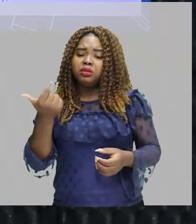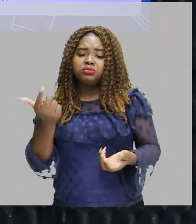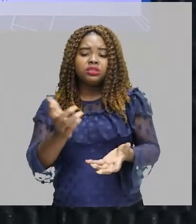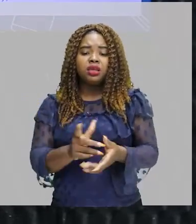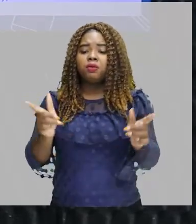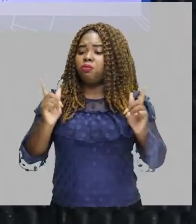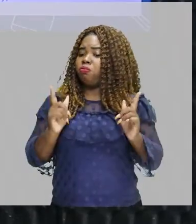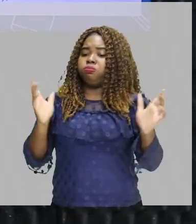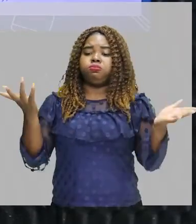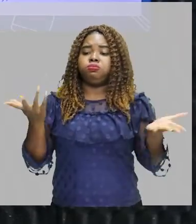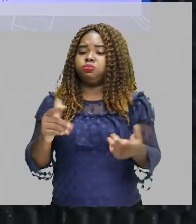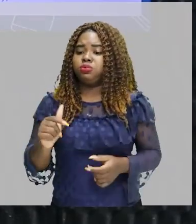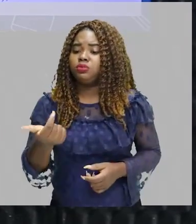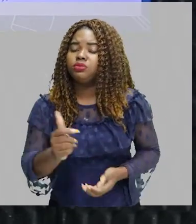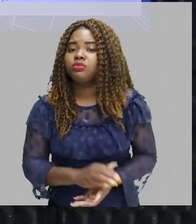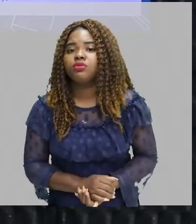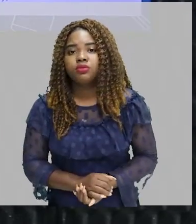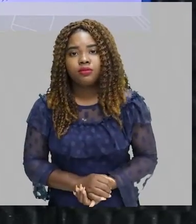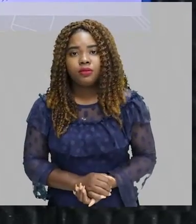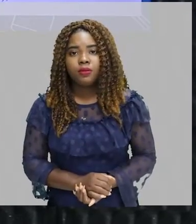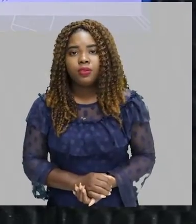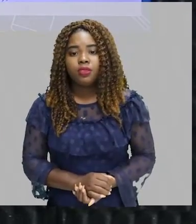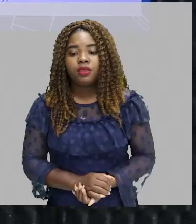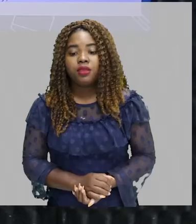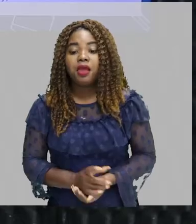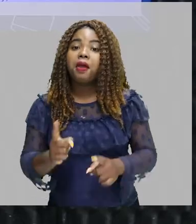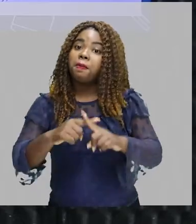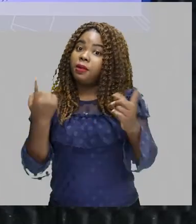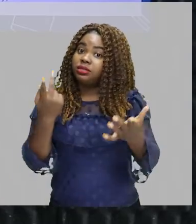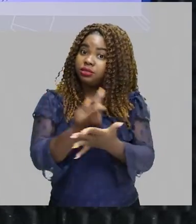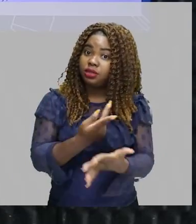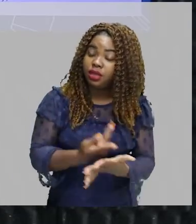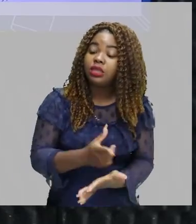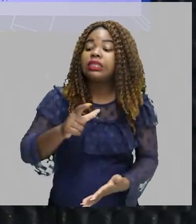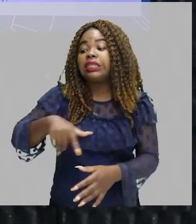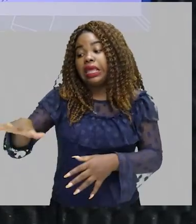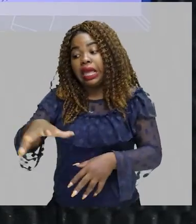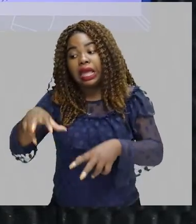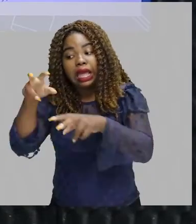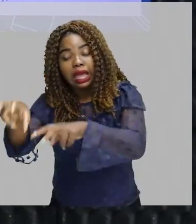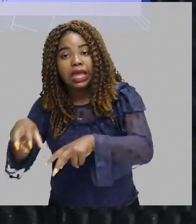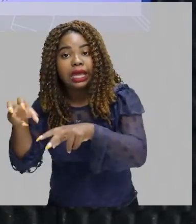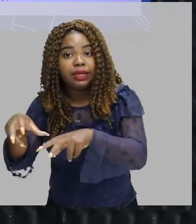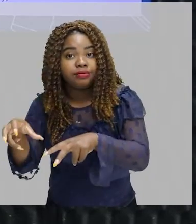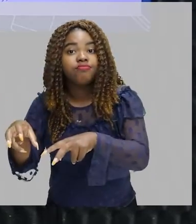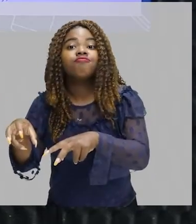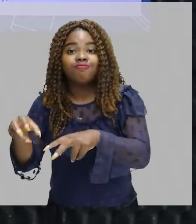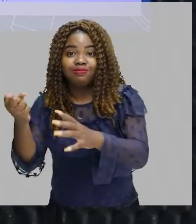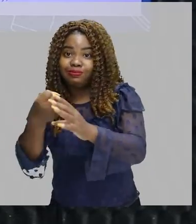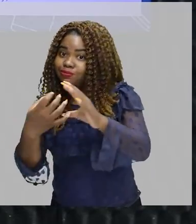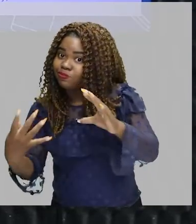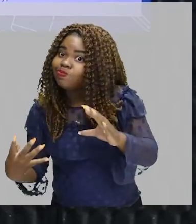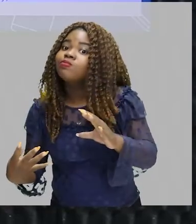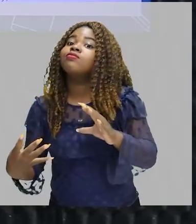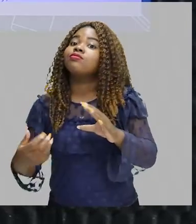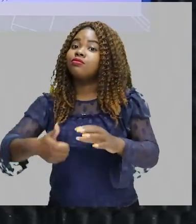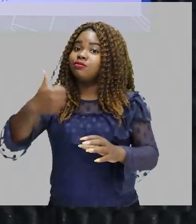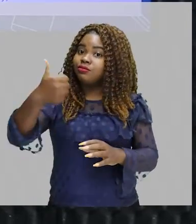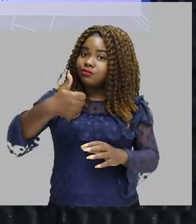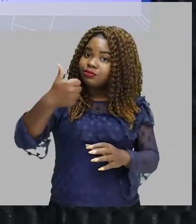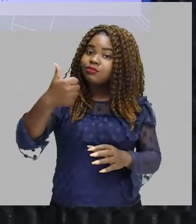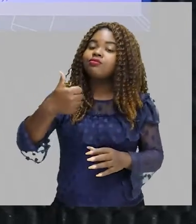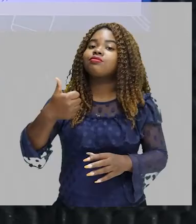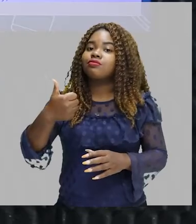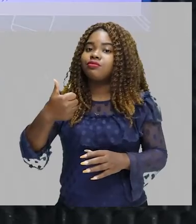digamos assim. Mas isso já não é totalmente verdade. Tu tem áreas rurais que vão ser ali caracterizadas pelo primeiro